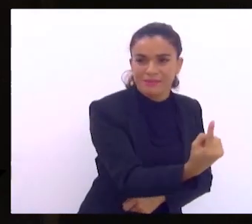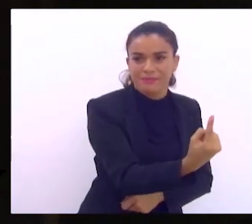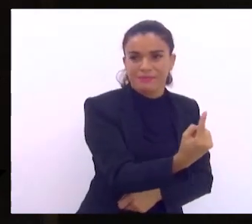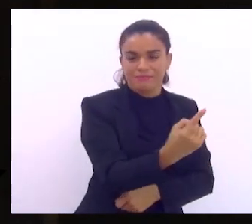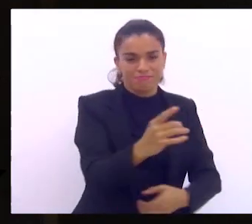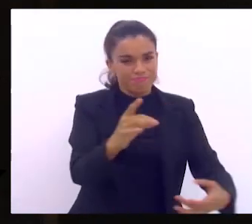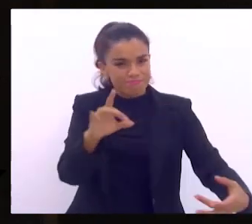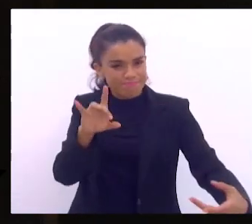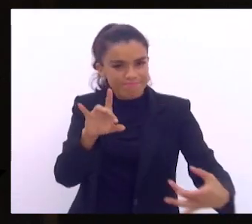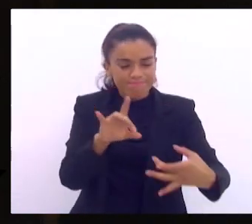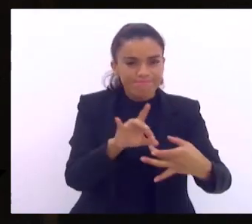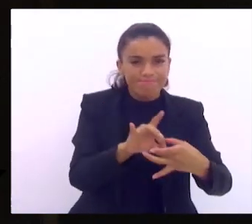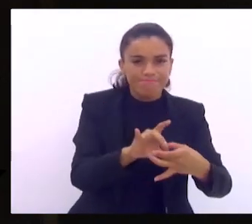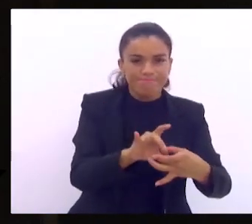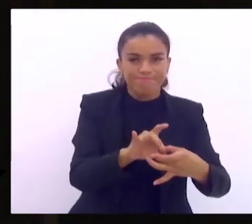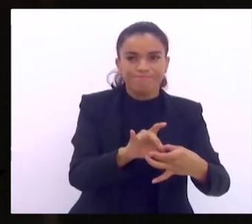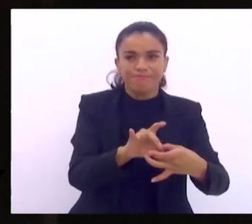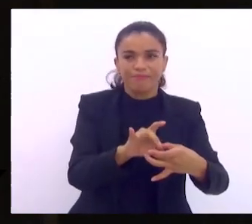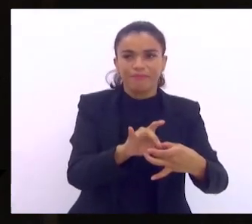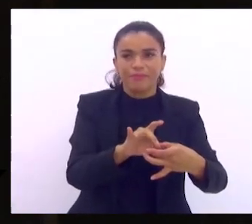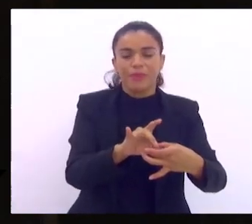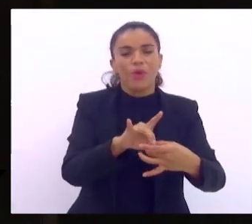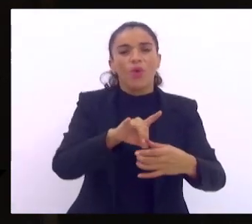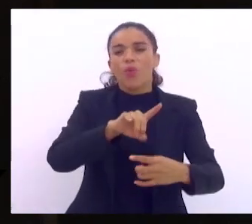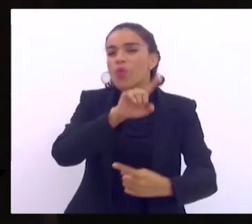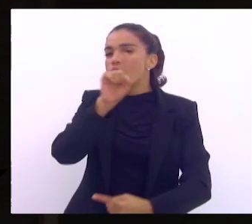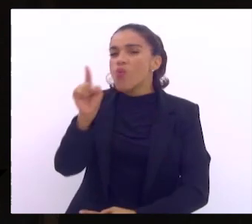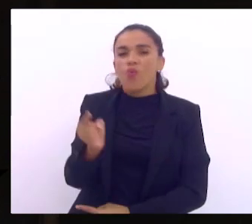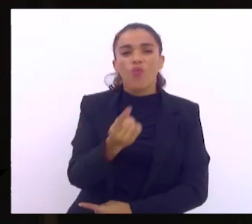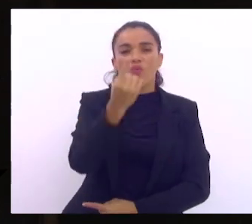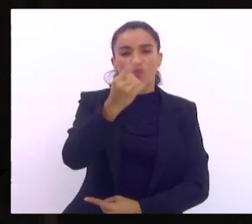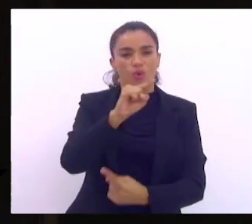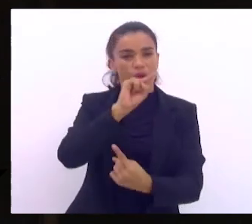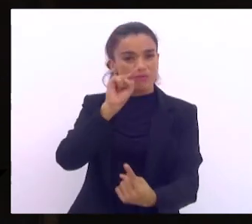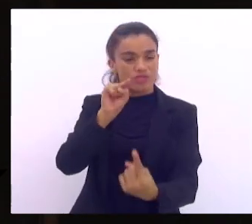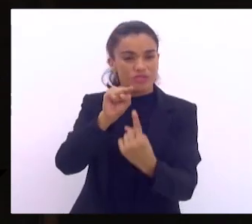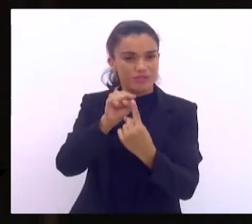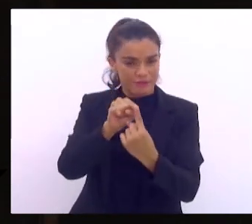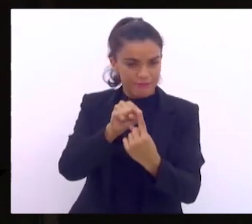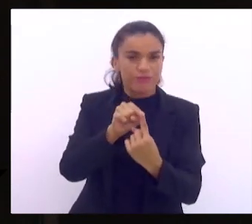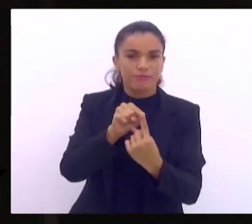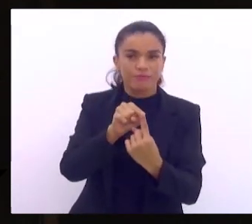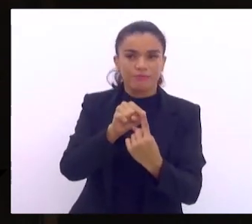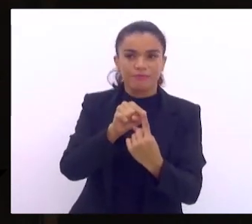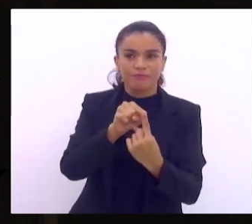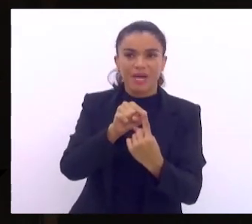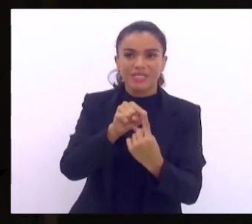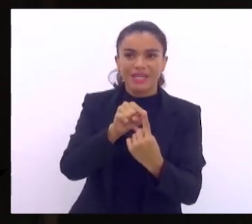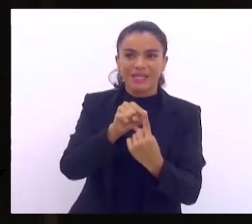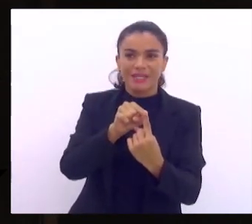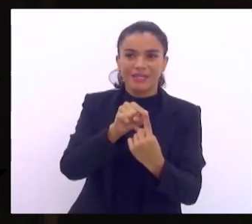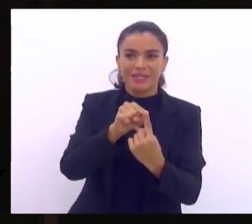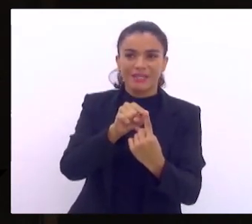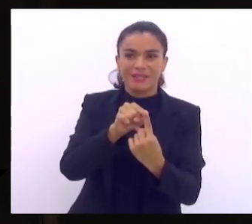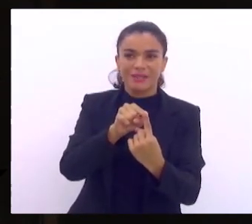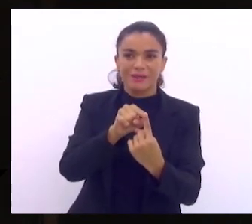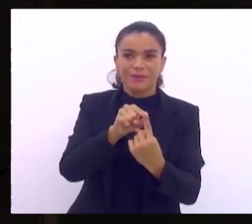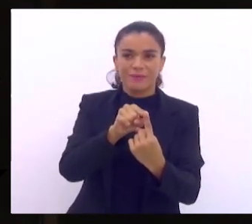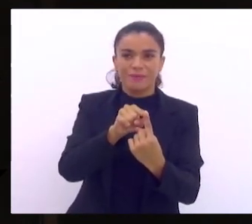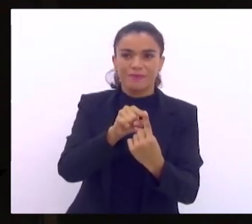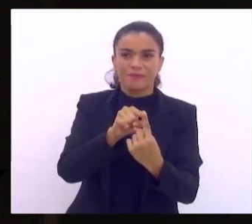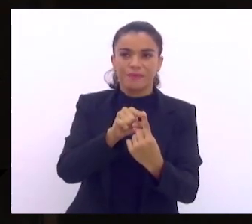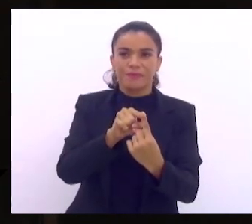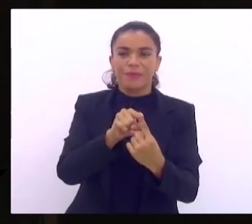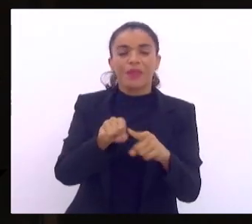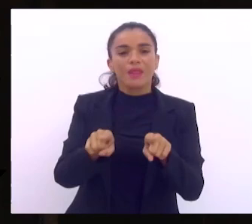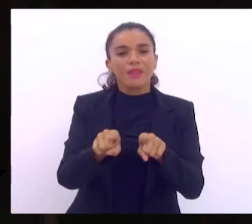irmanados em prol de um equipamento que, além de eu